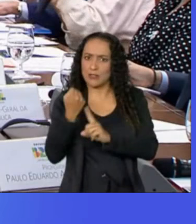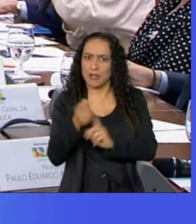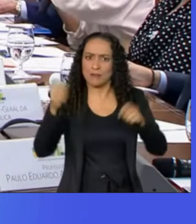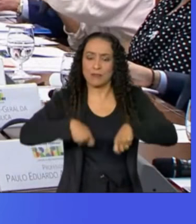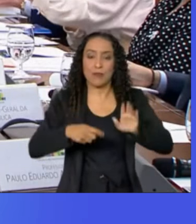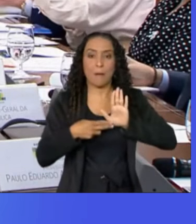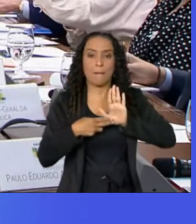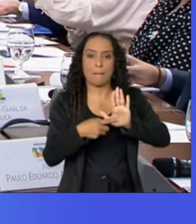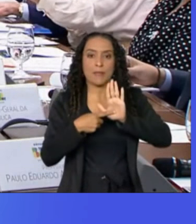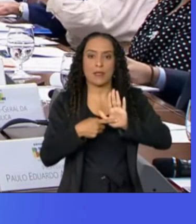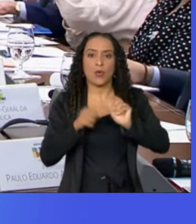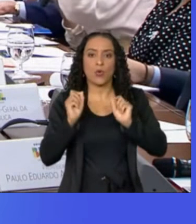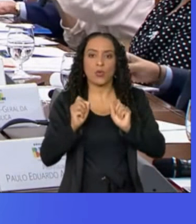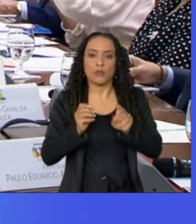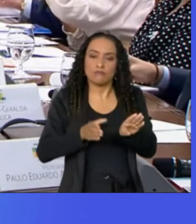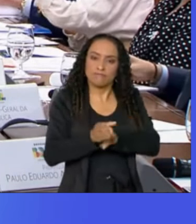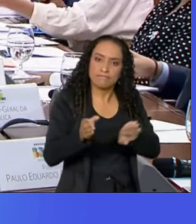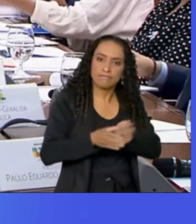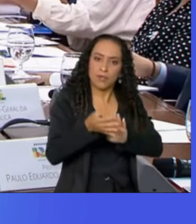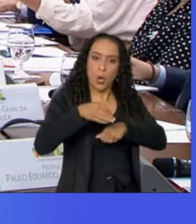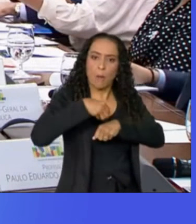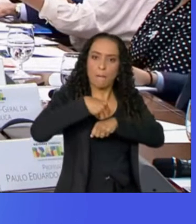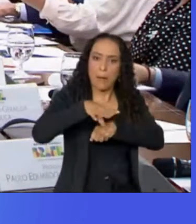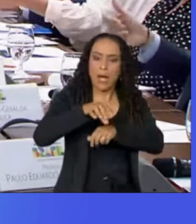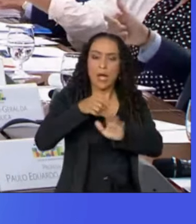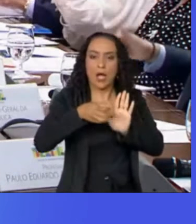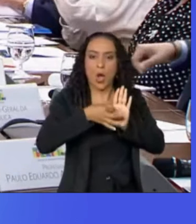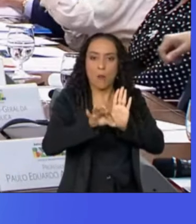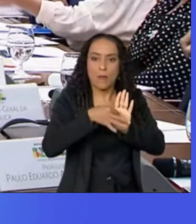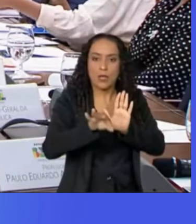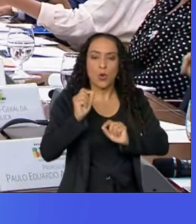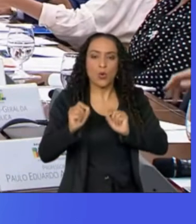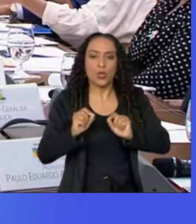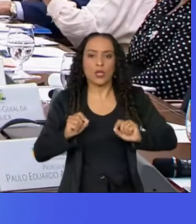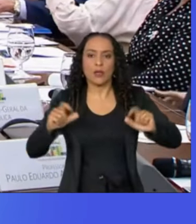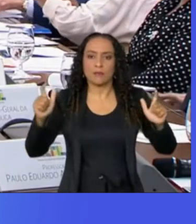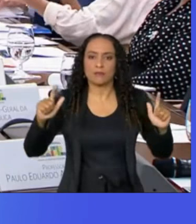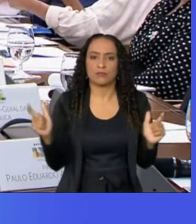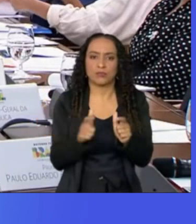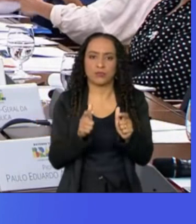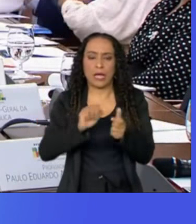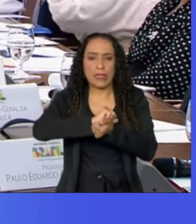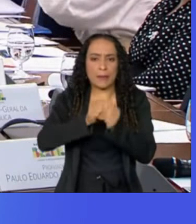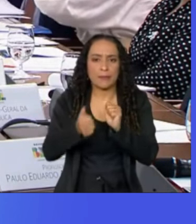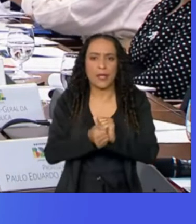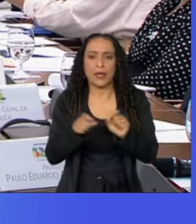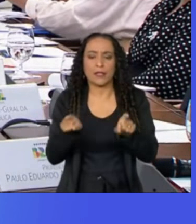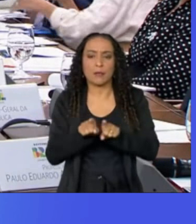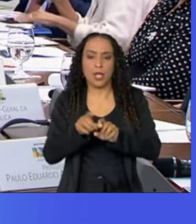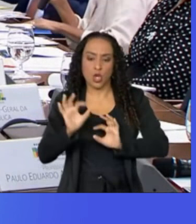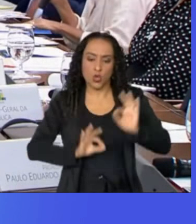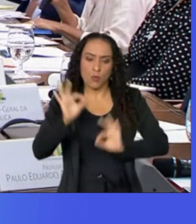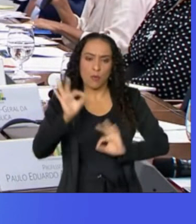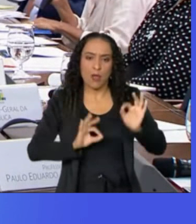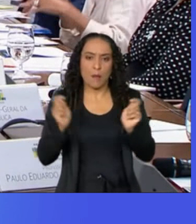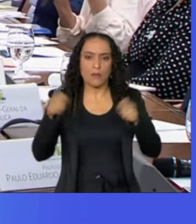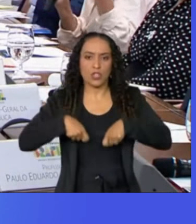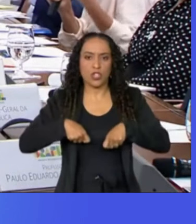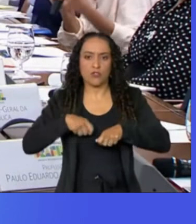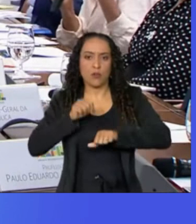apresentar recomendações para que mais que mitigar para que mais que adaptar e Nos preparar nós possa